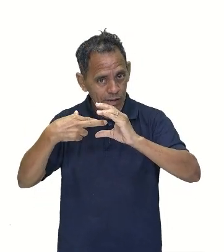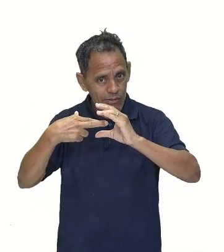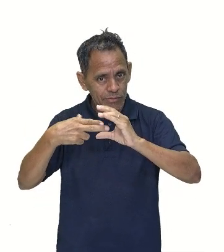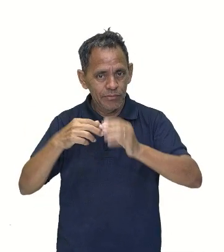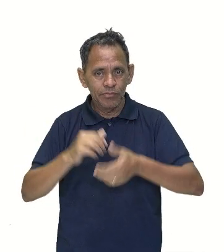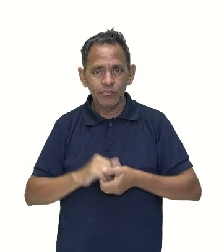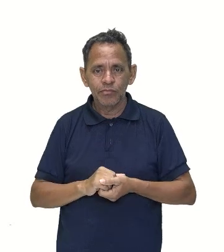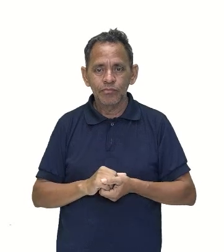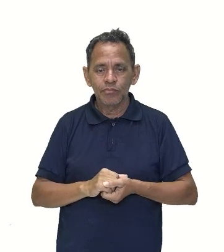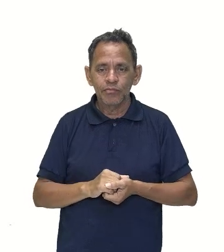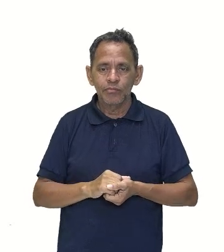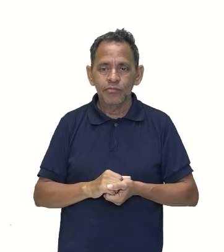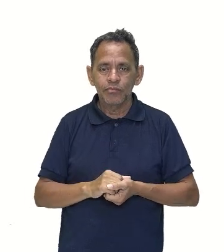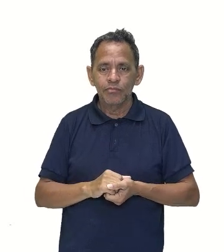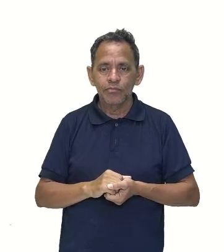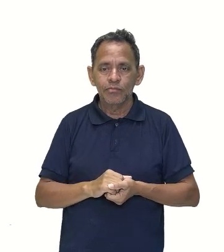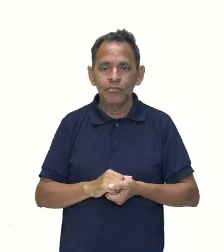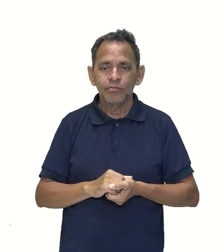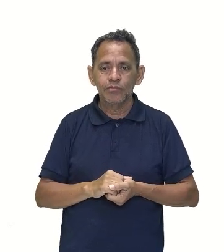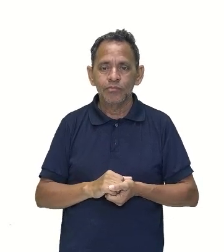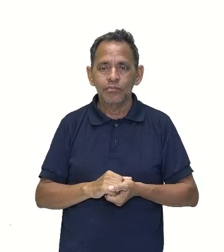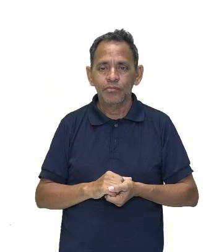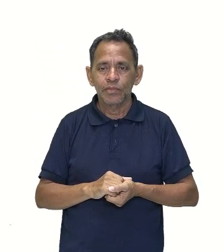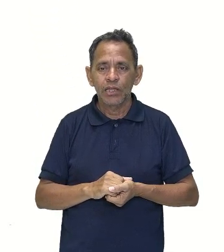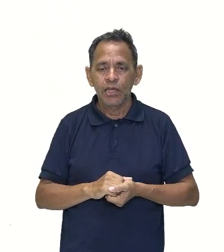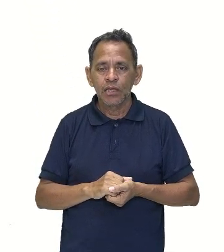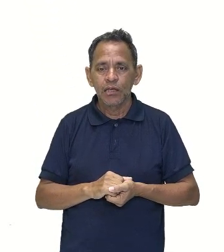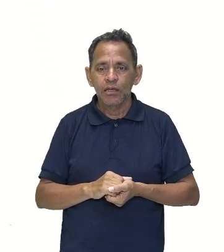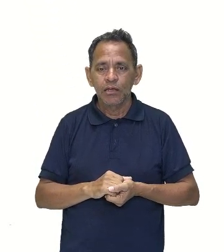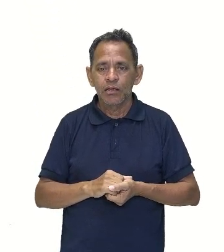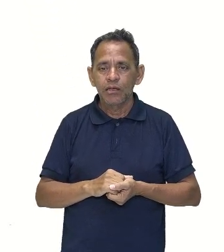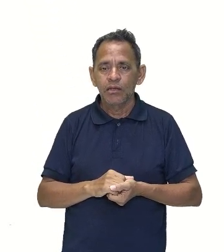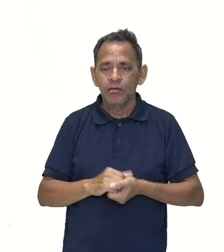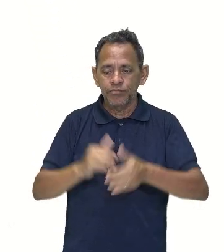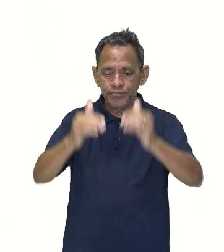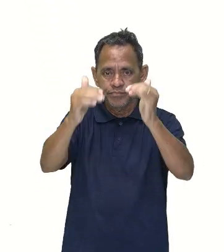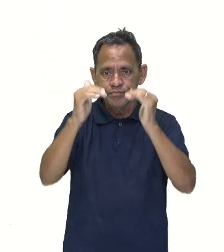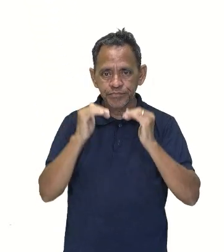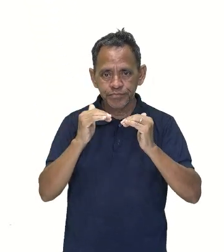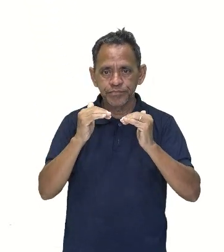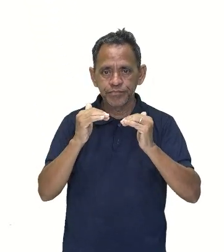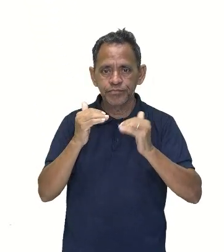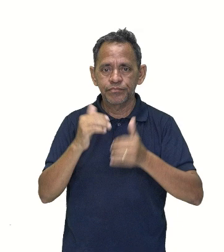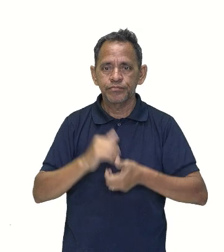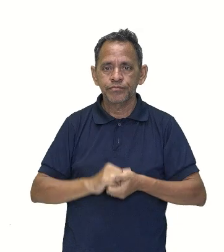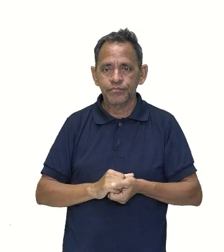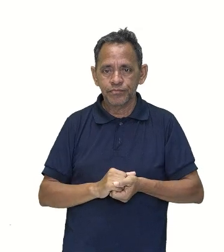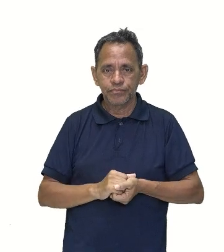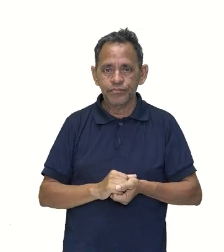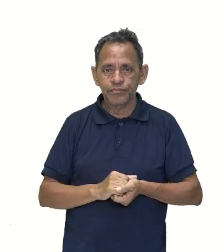R, o valor do raio. Olha como é que vai ficar essa aqui, então.